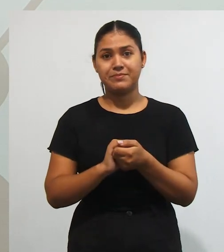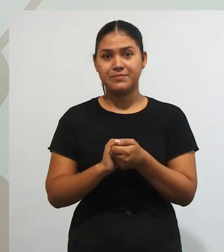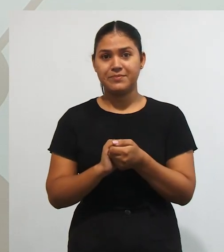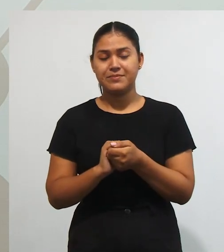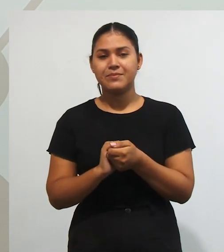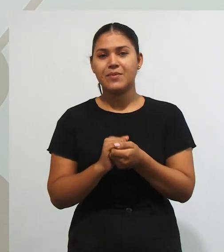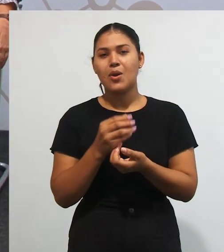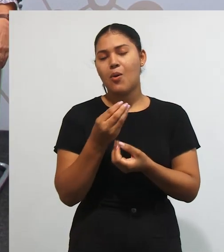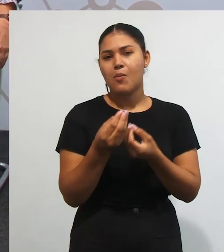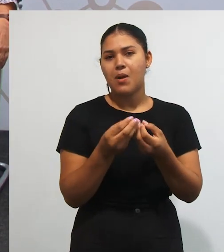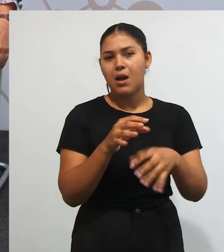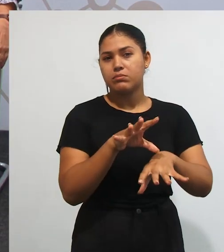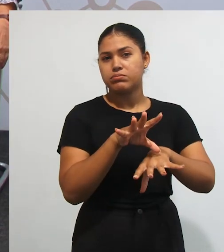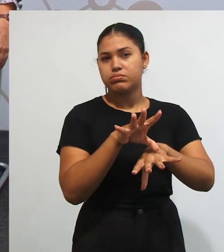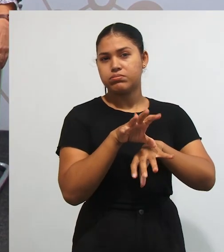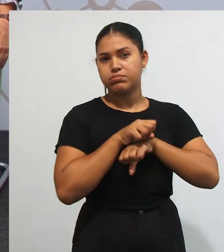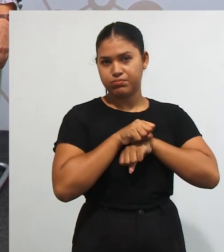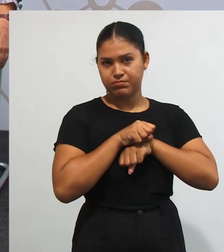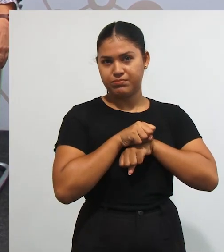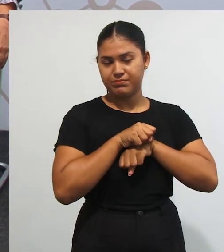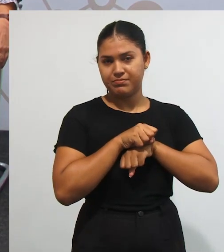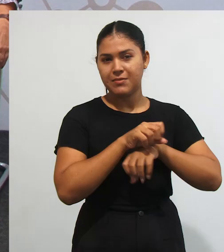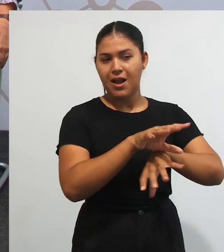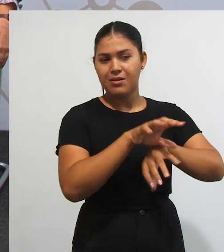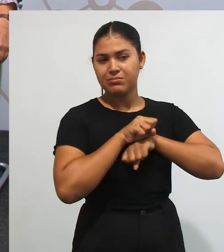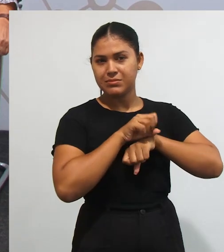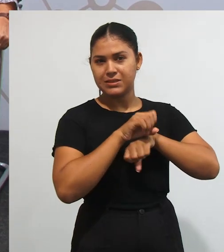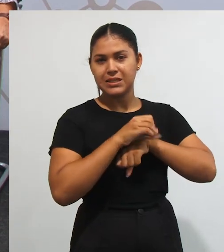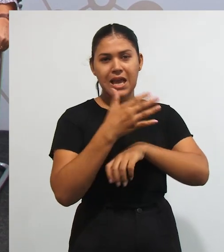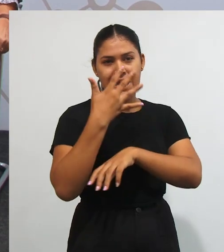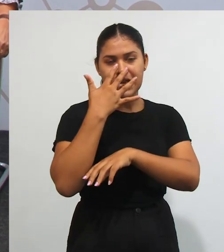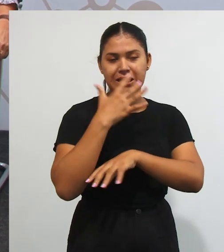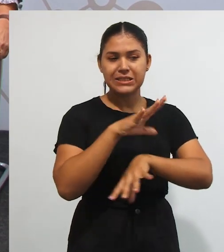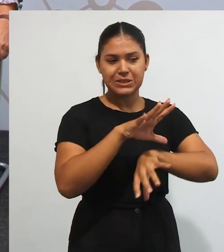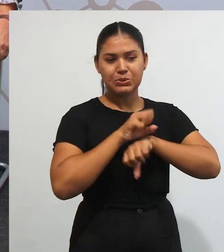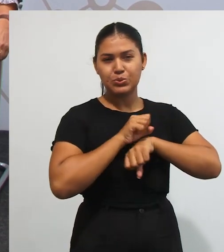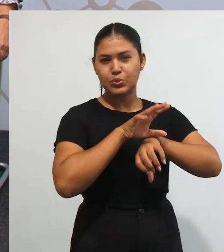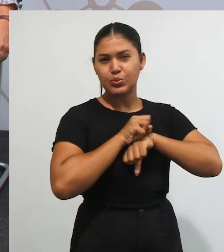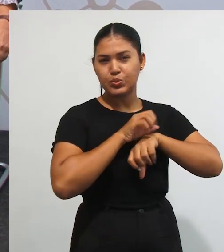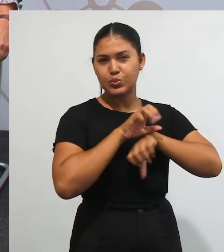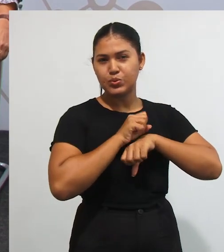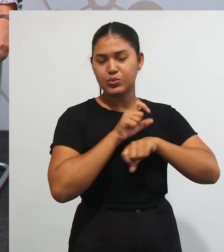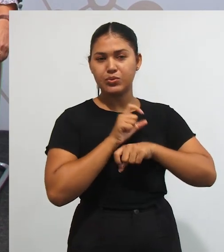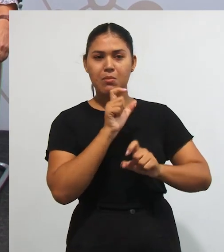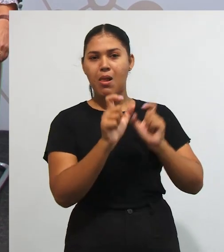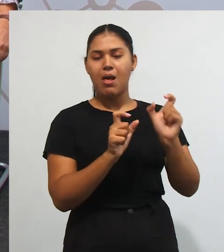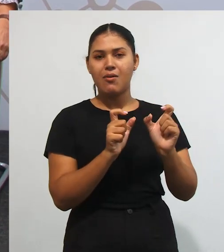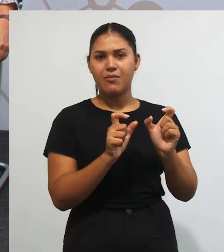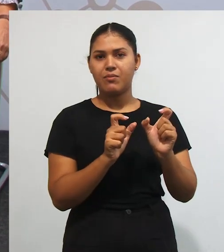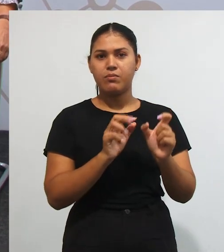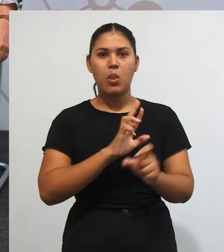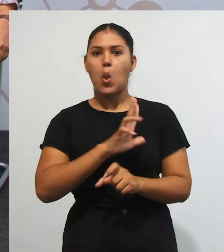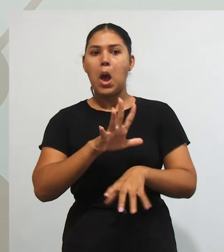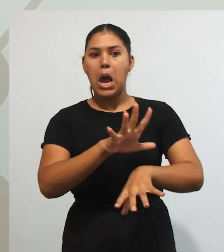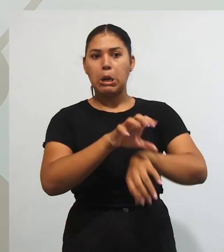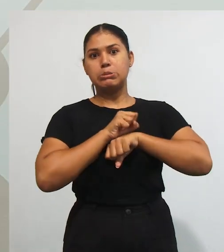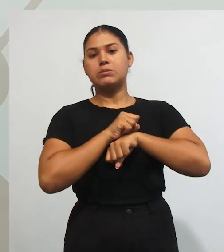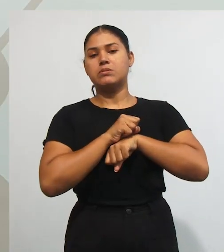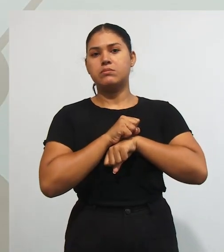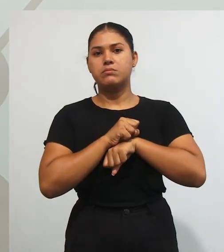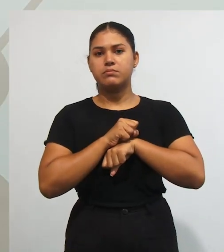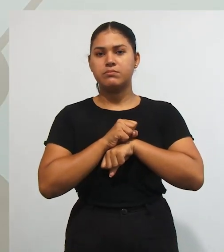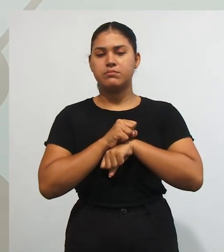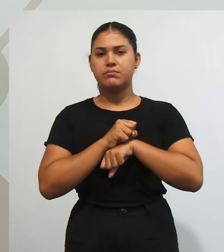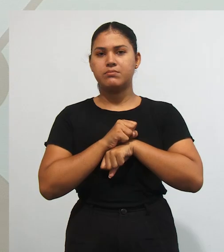a aquisição da linguagem, como se eu fosse a uma prateleira e pegasse ali a linguagem, né? Não é aquisição,